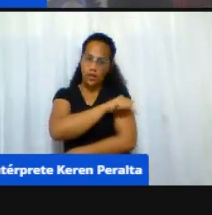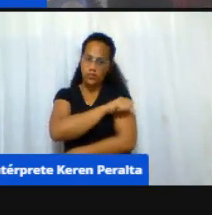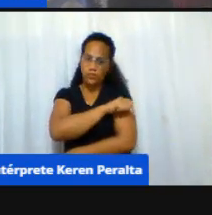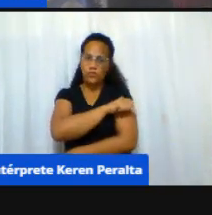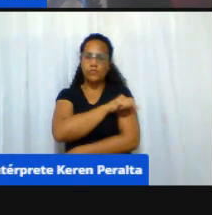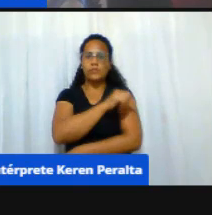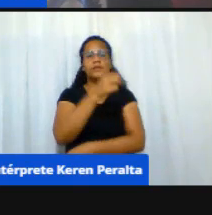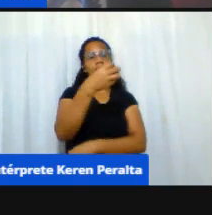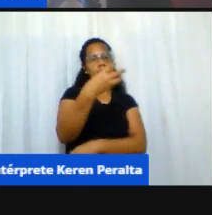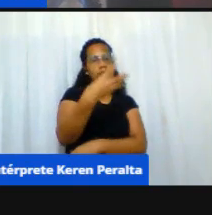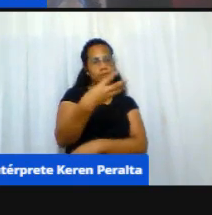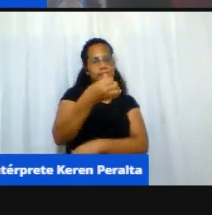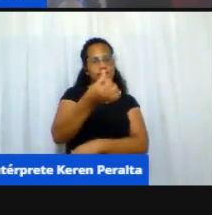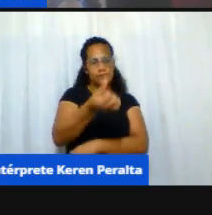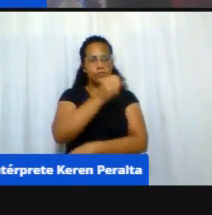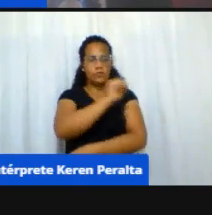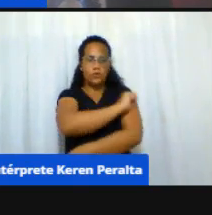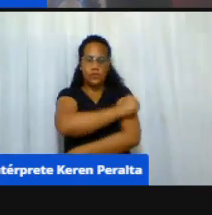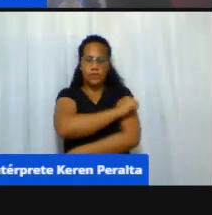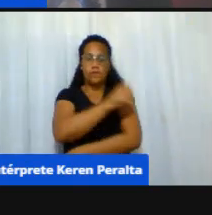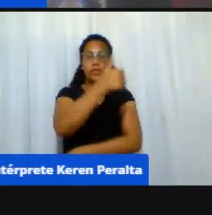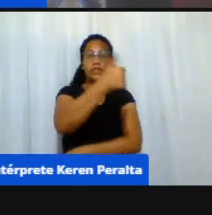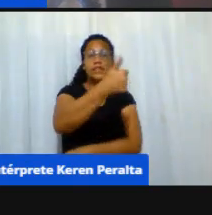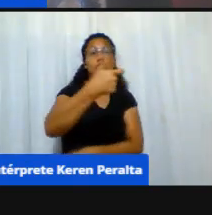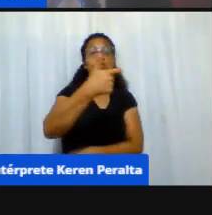nono. Com isso,